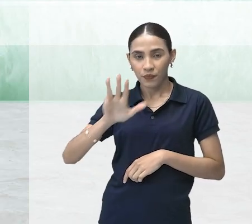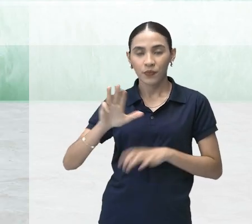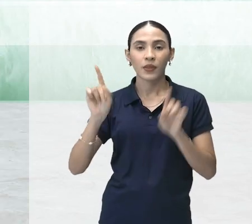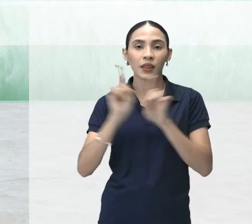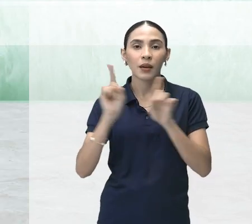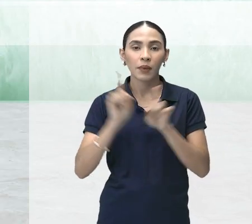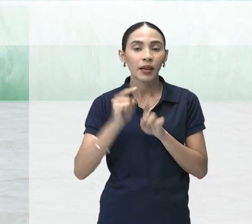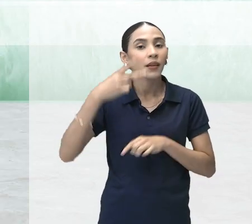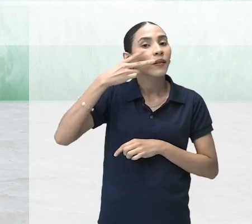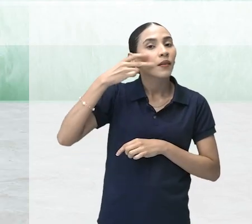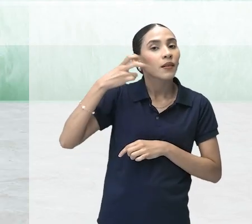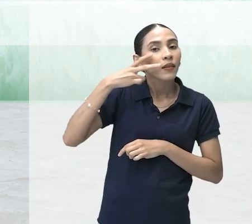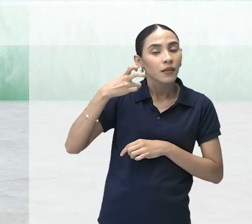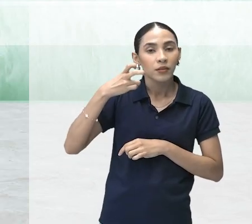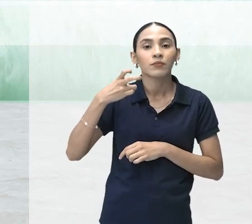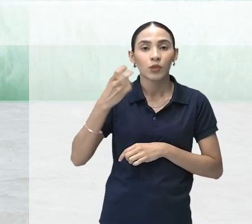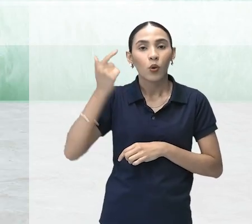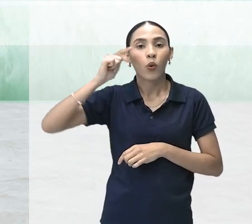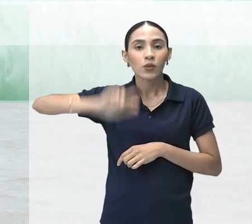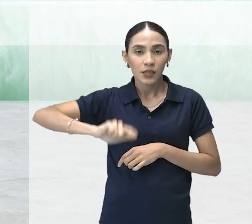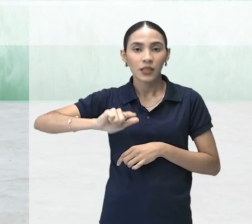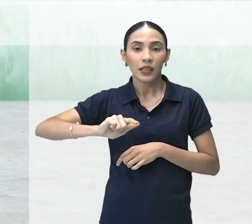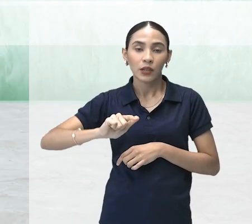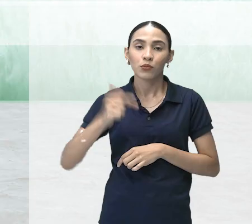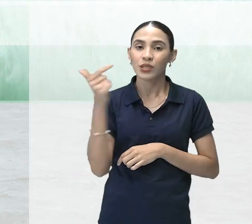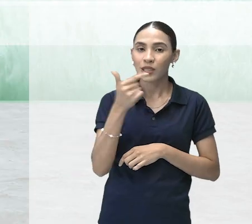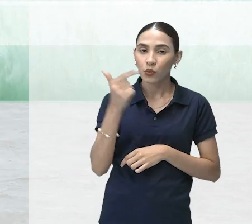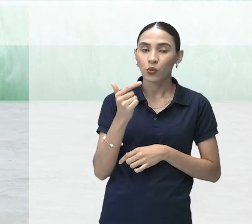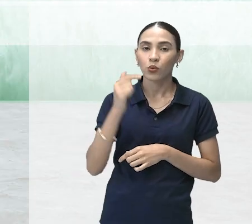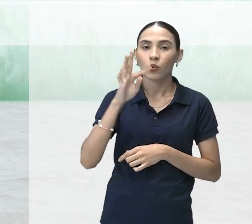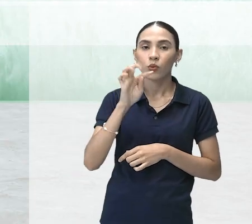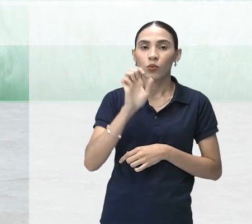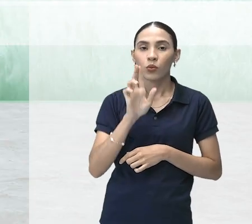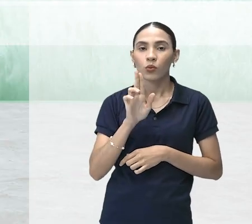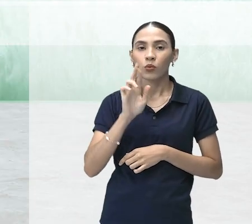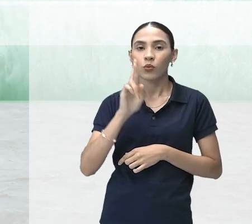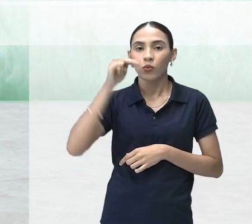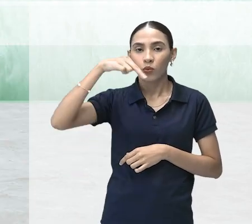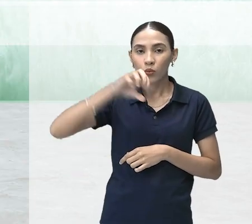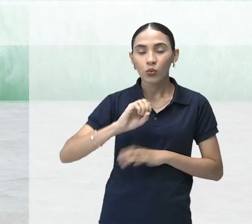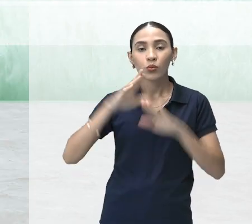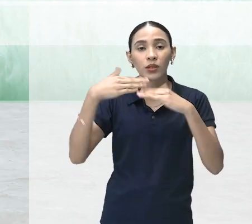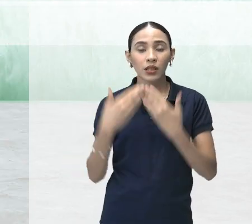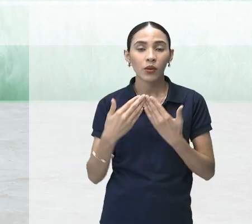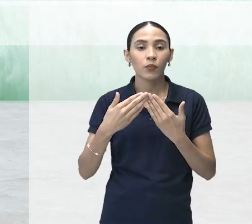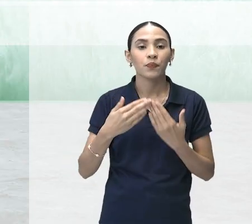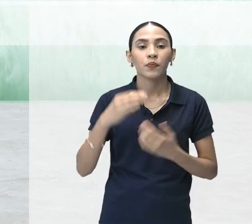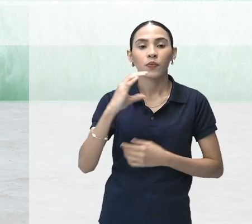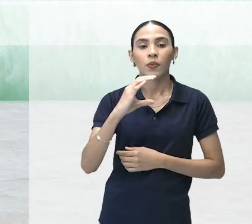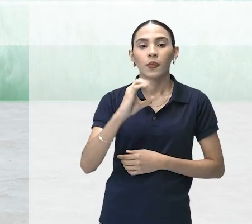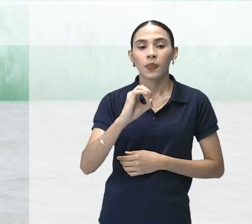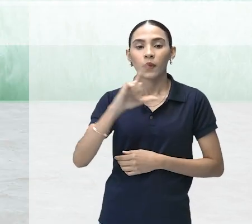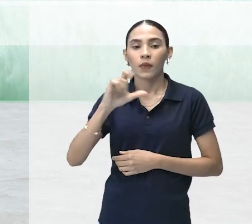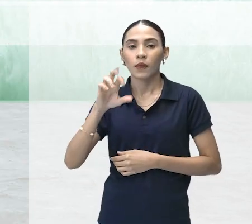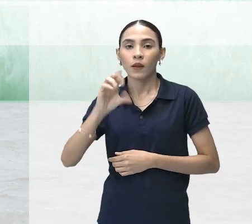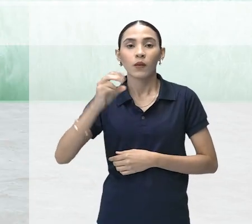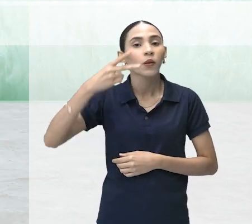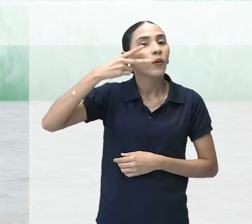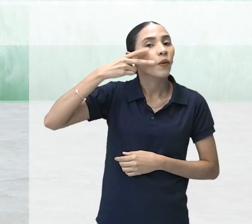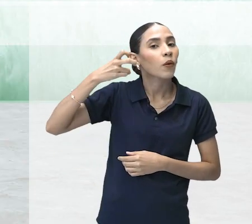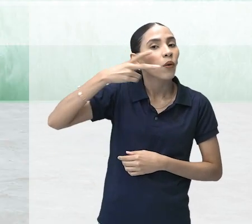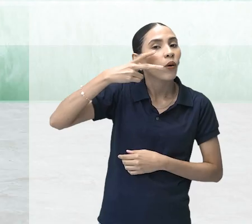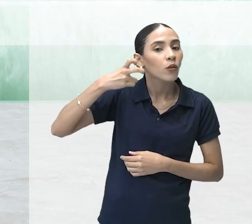Mello, foram para o segundo turno, certo? Então, o Collor, ele é caracterizado como caçador